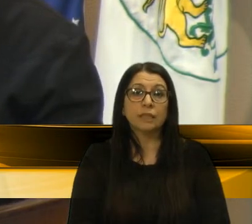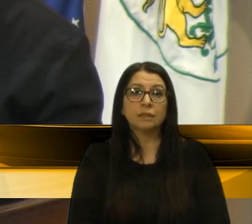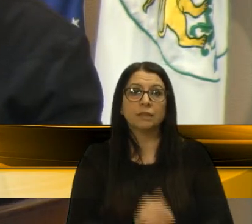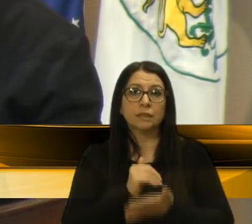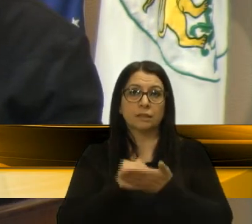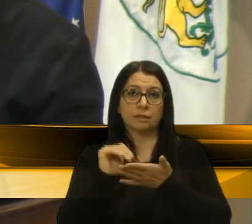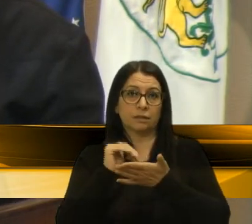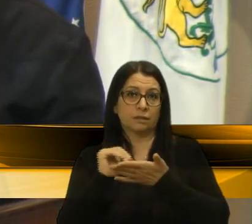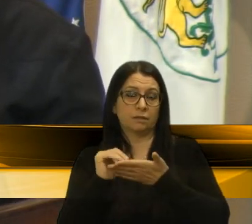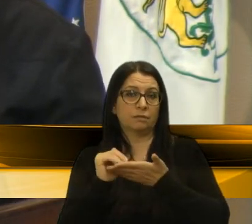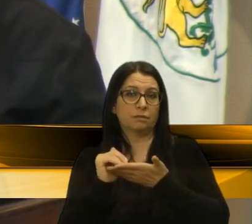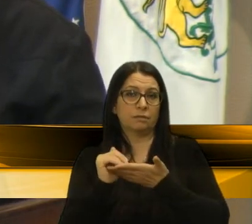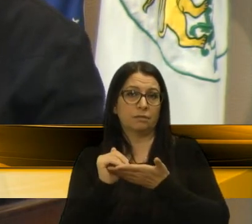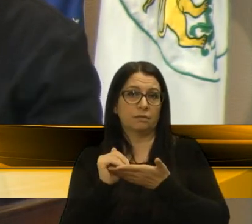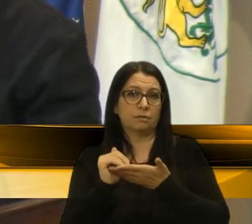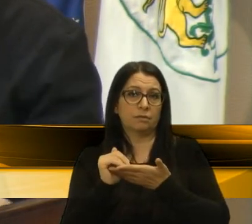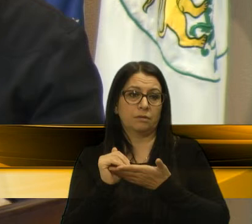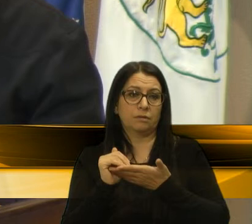secretário